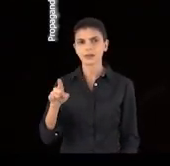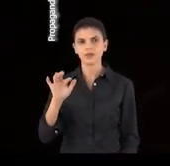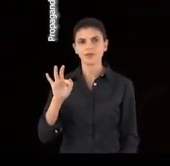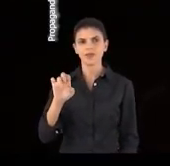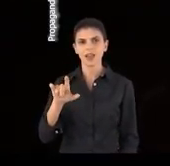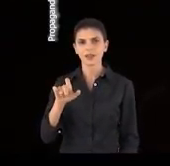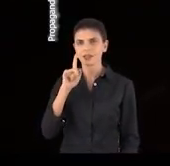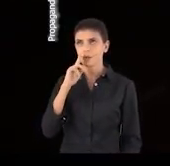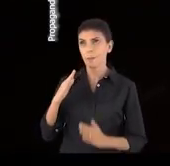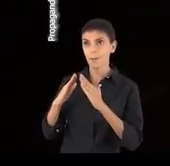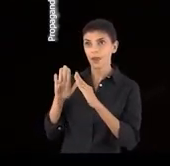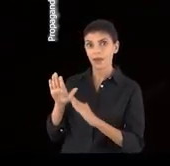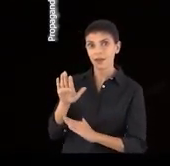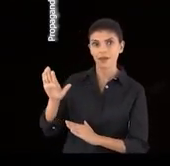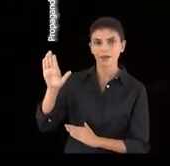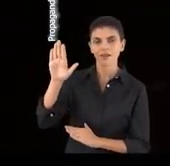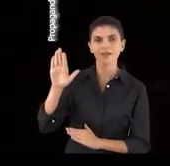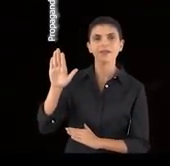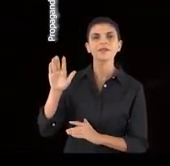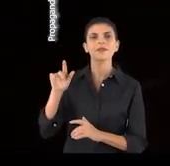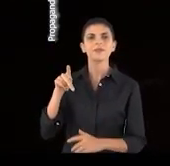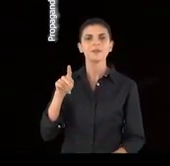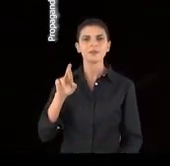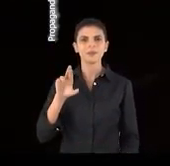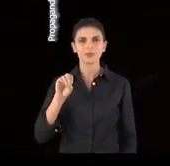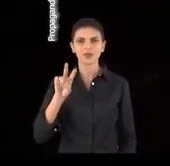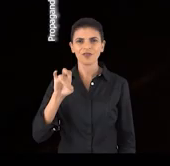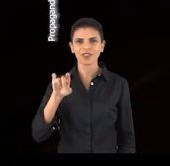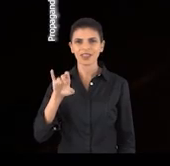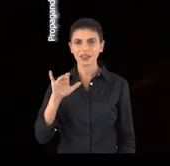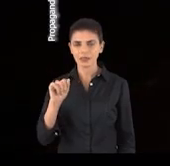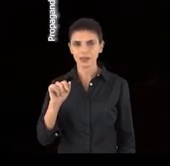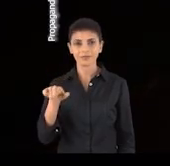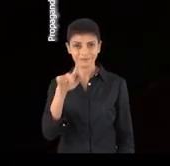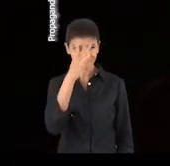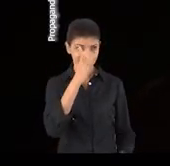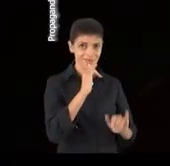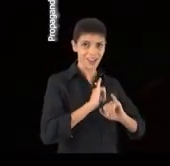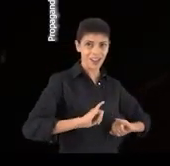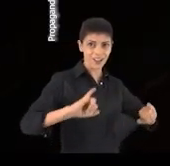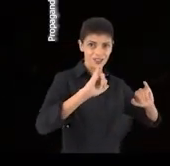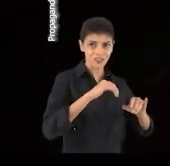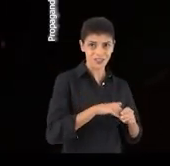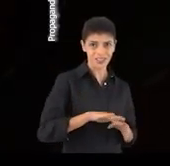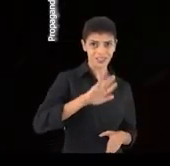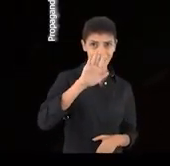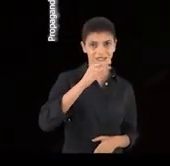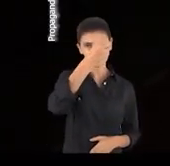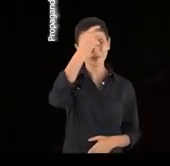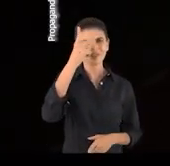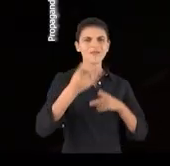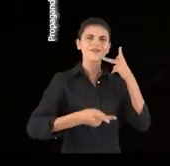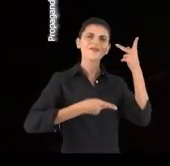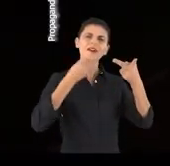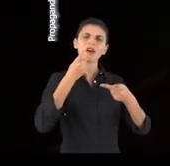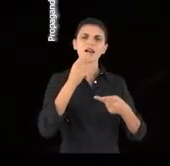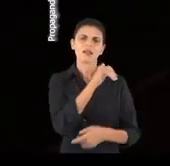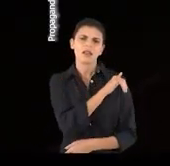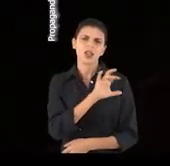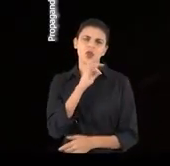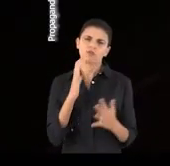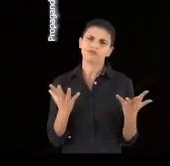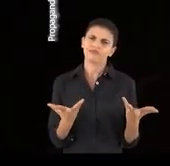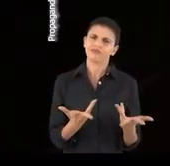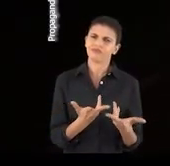acesso para o Morro da Providência e aqui Diferentemente da propaganda de outros candidatos onde mostra o Rio de Janeiro do